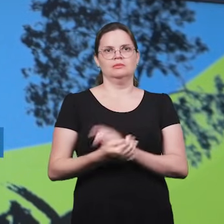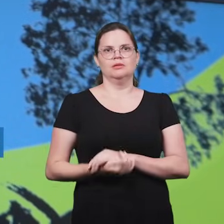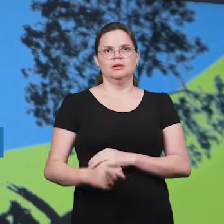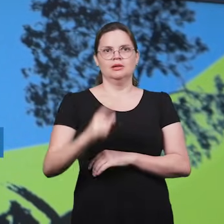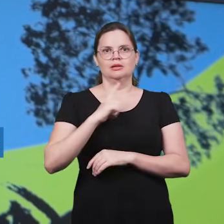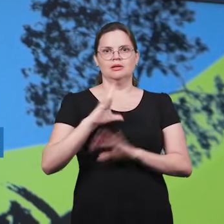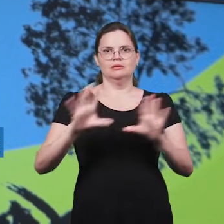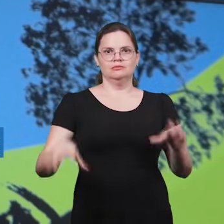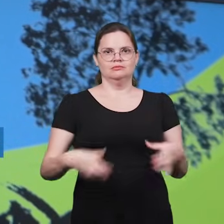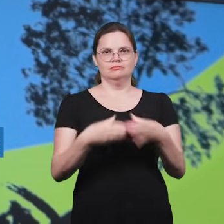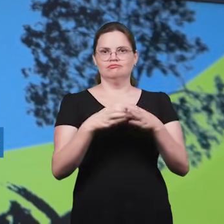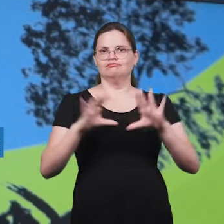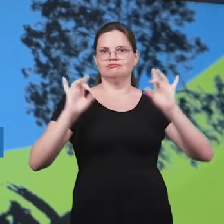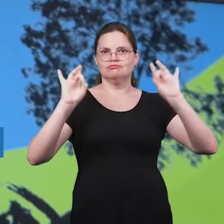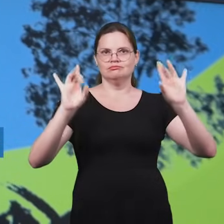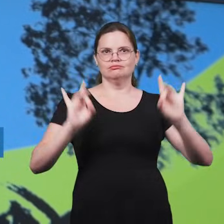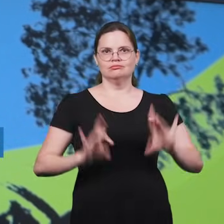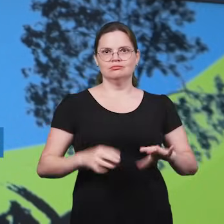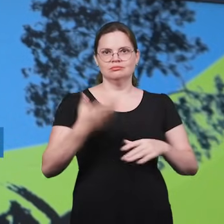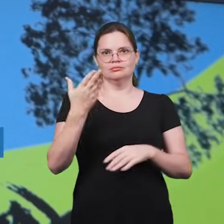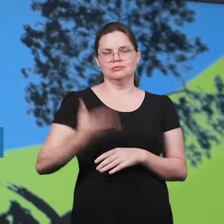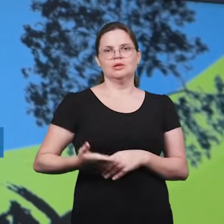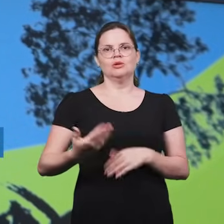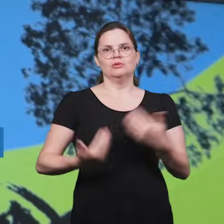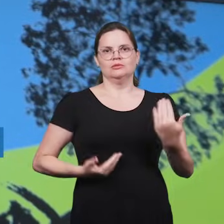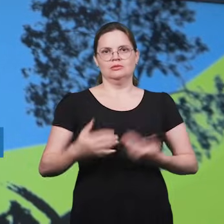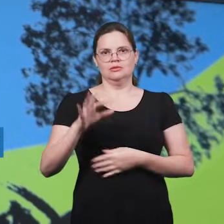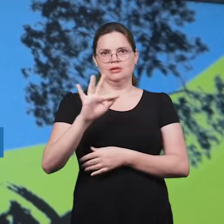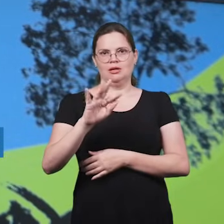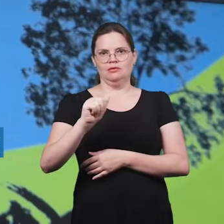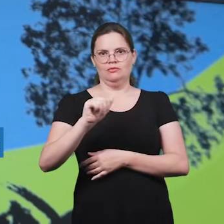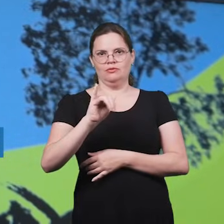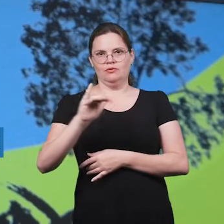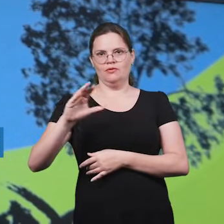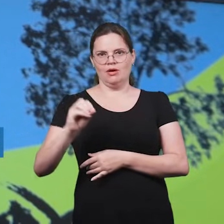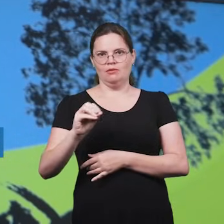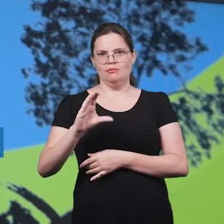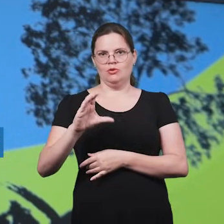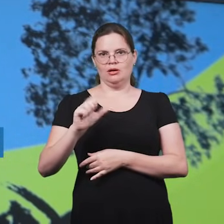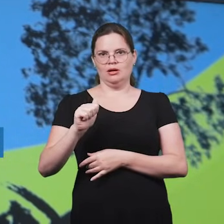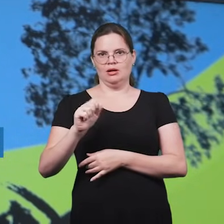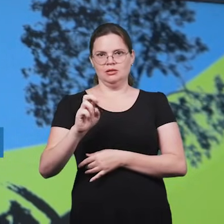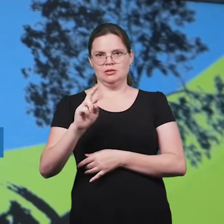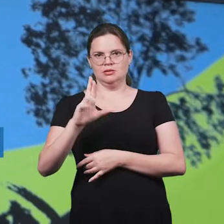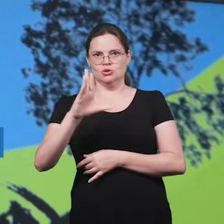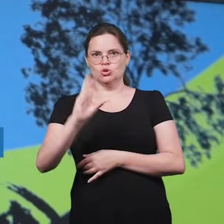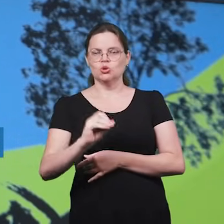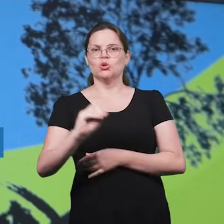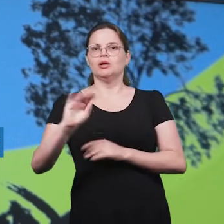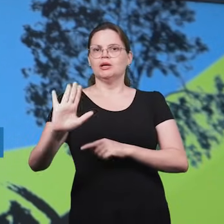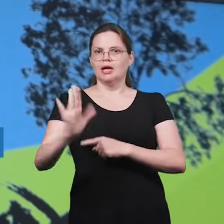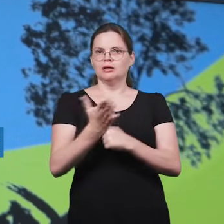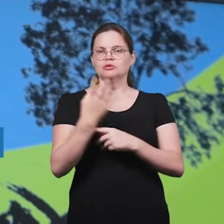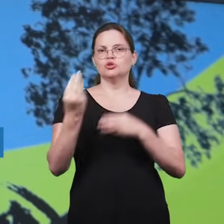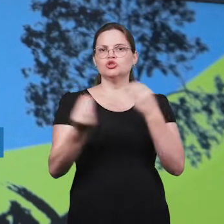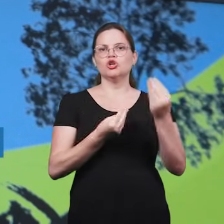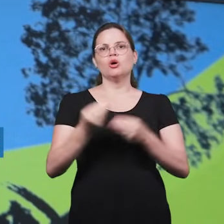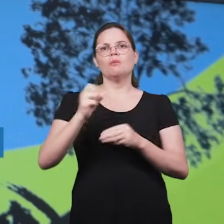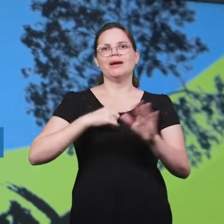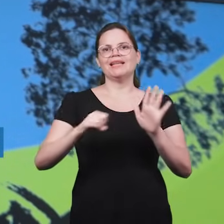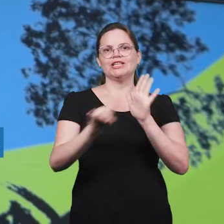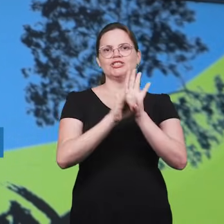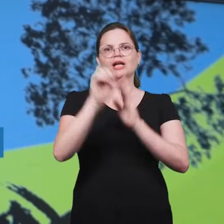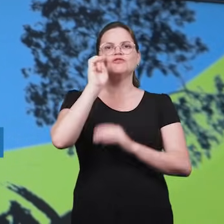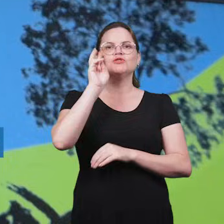colaboração preciosa do irmão Fábio Castro, que nos ajudou com a identidade visual, essas cores